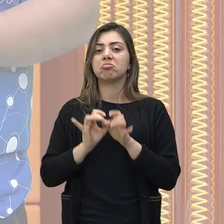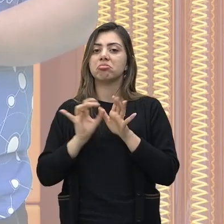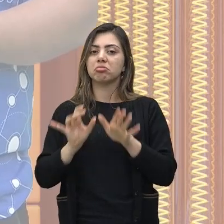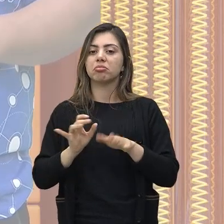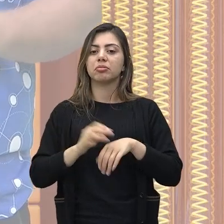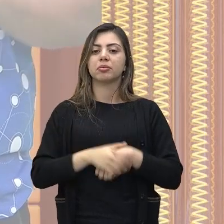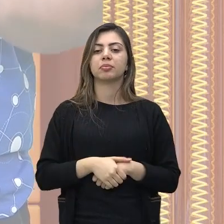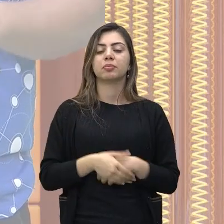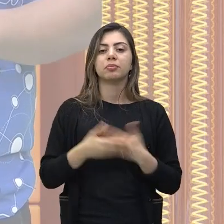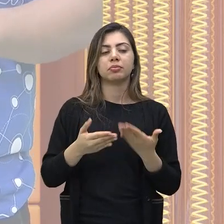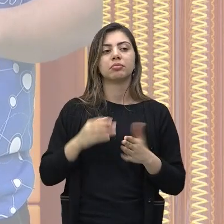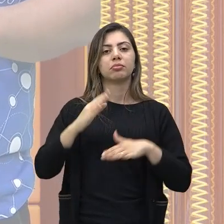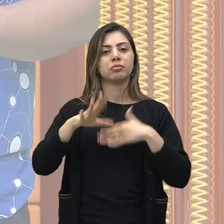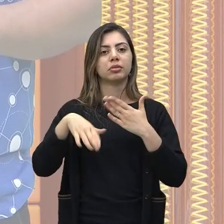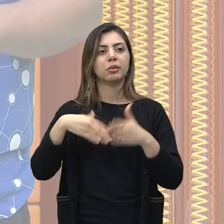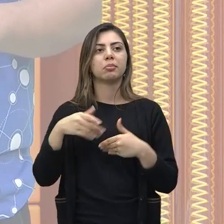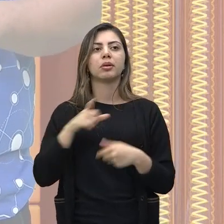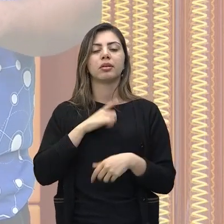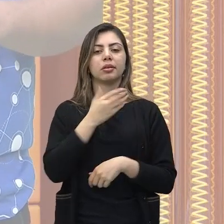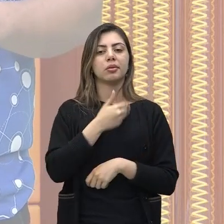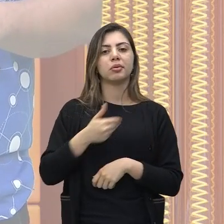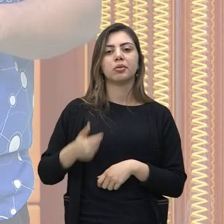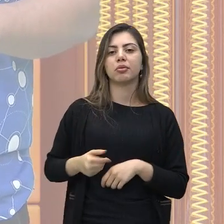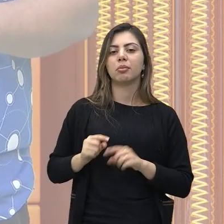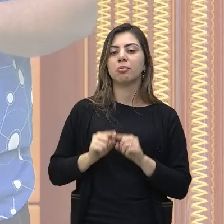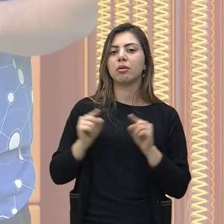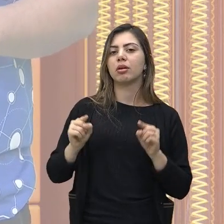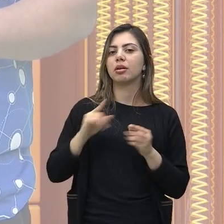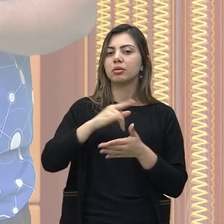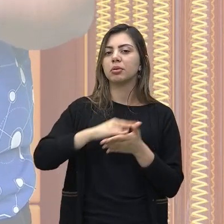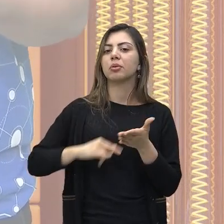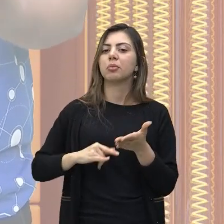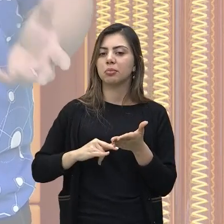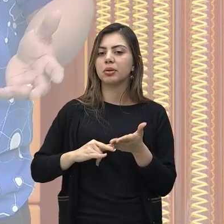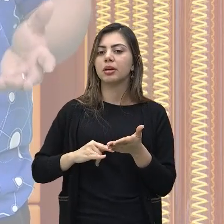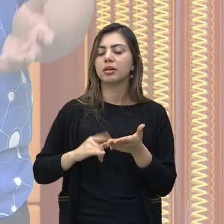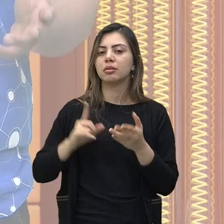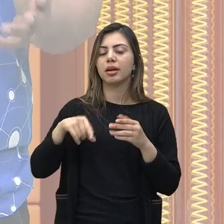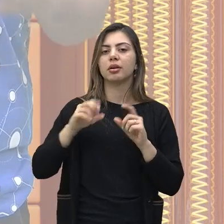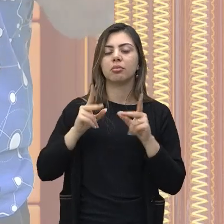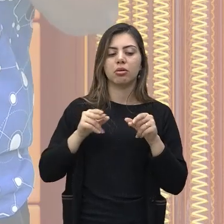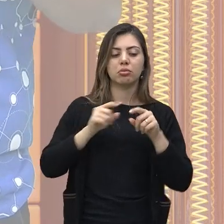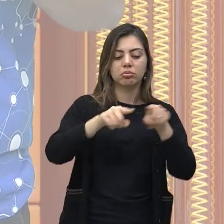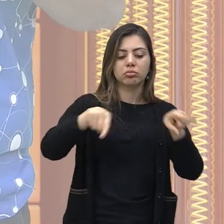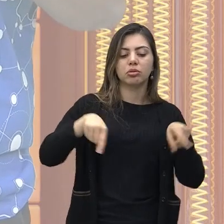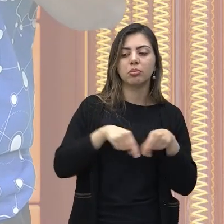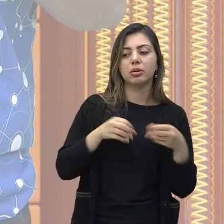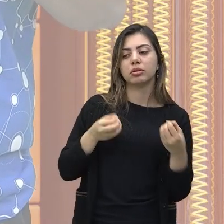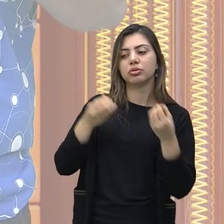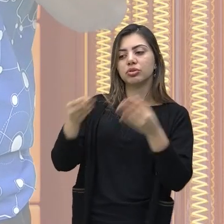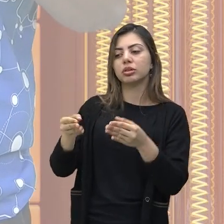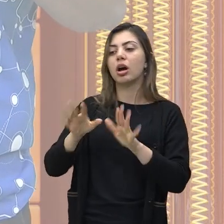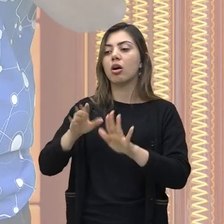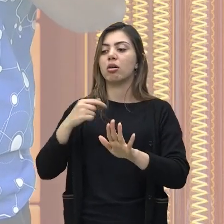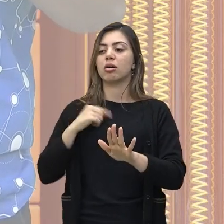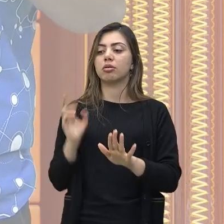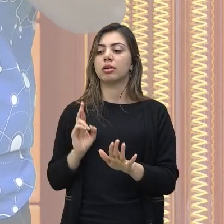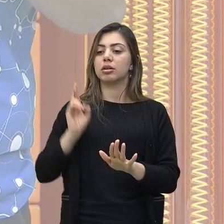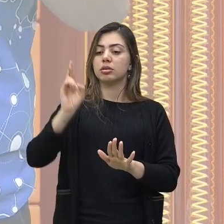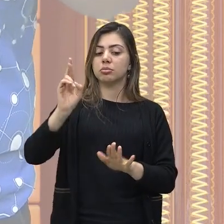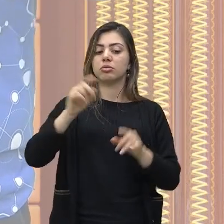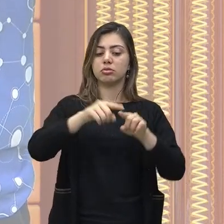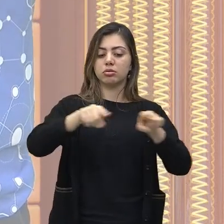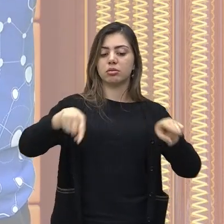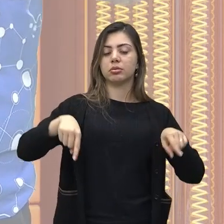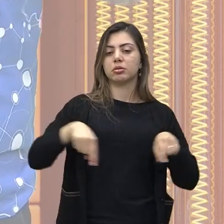permitisse, né, que depois passa para os governos gerais, mas essas sesmarias continuam, ou seja, são essas doações de terra. Eu sou o capitão donatário ou o